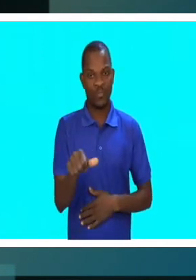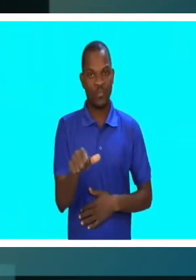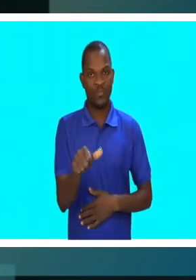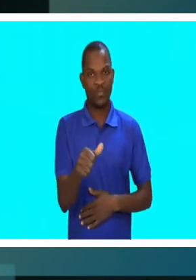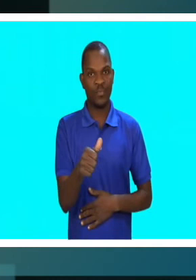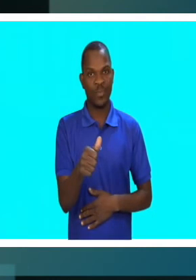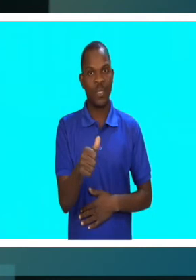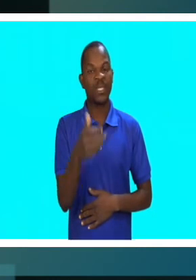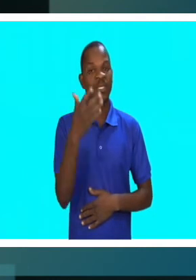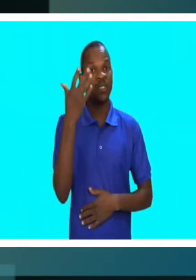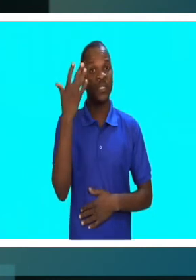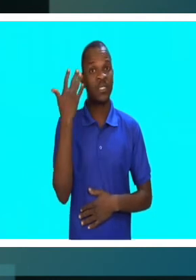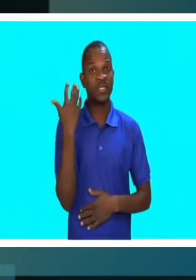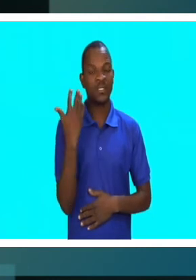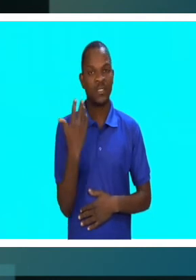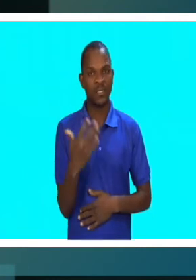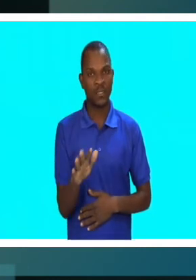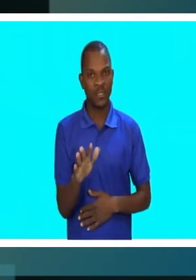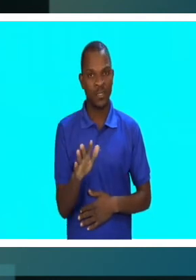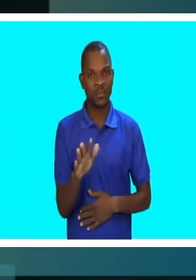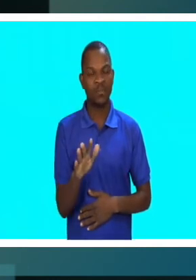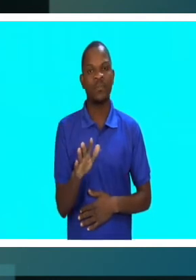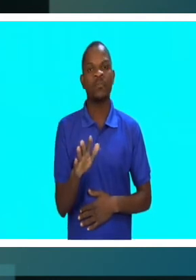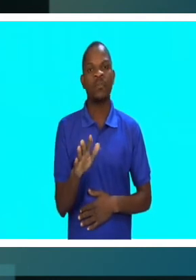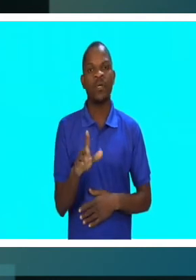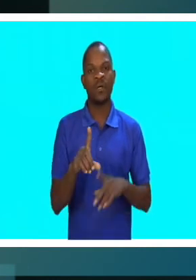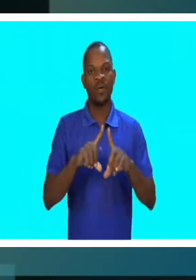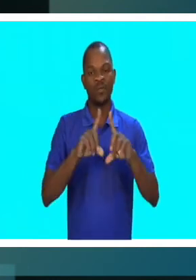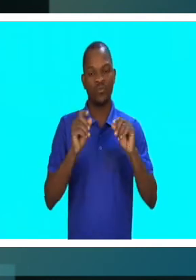superou. Quando supera